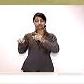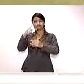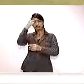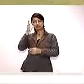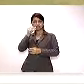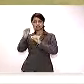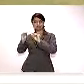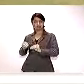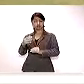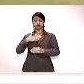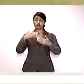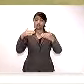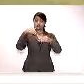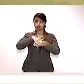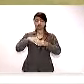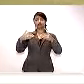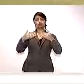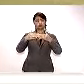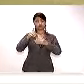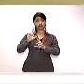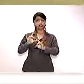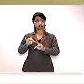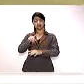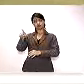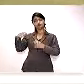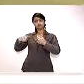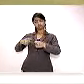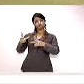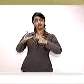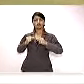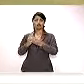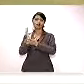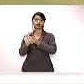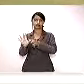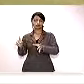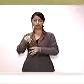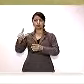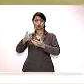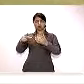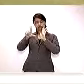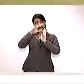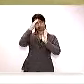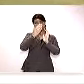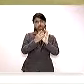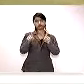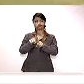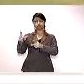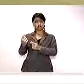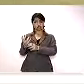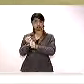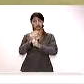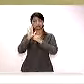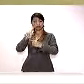voto acompanha entendimento da área técnica por as contas merecem aprovação os índices constitucionais Leais estão conformidade resultados orçamentário e financeiro indicam boa